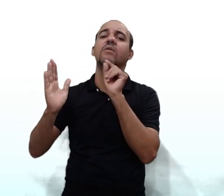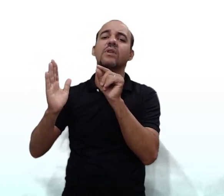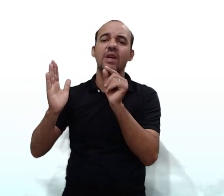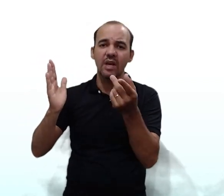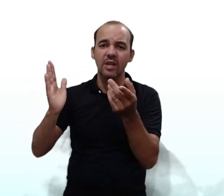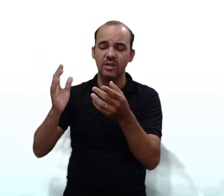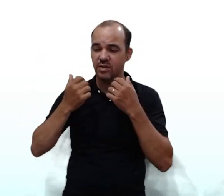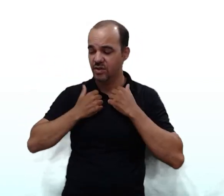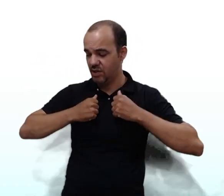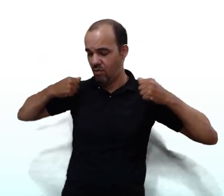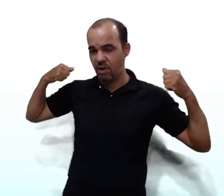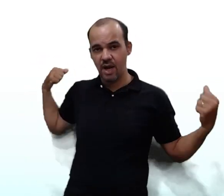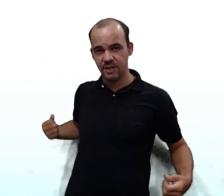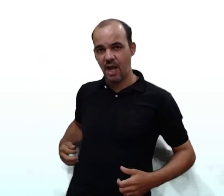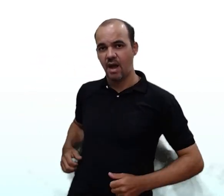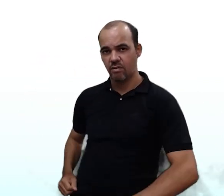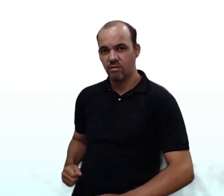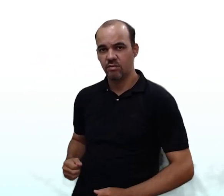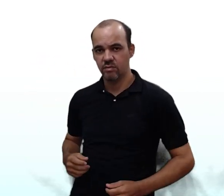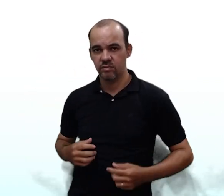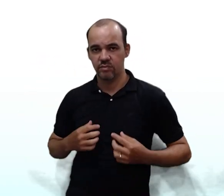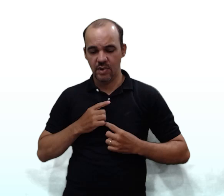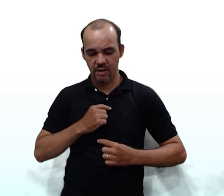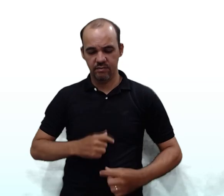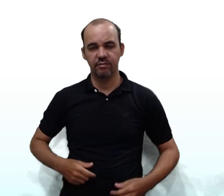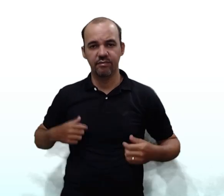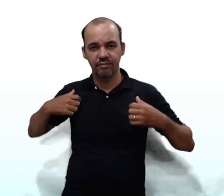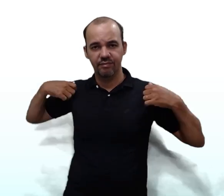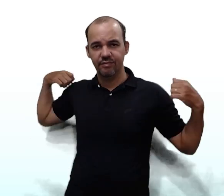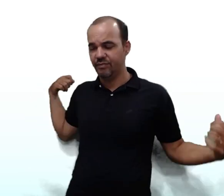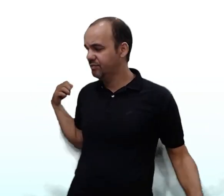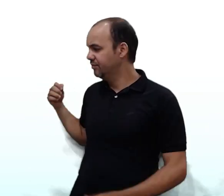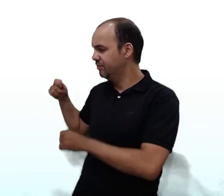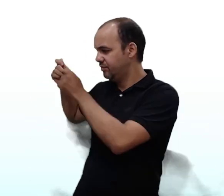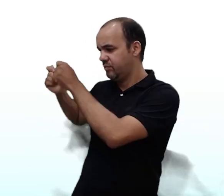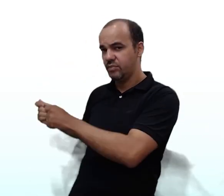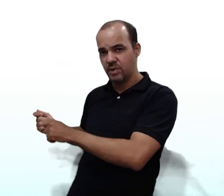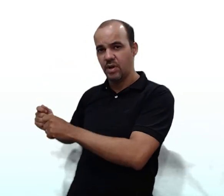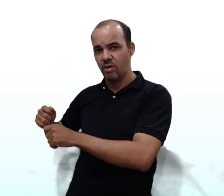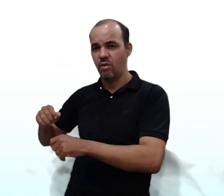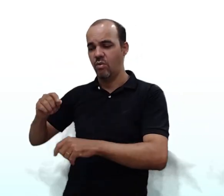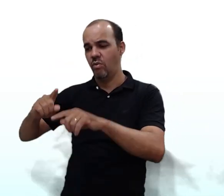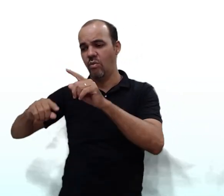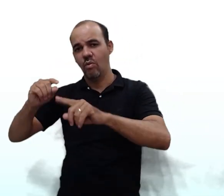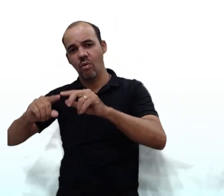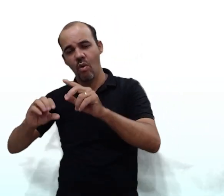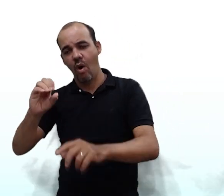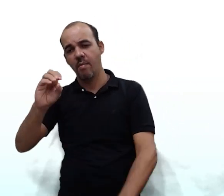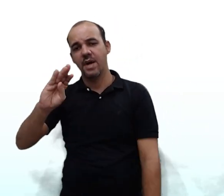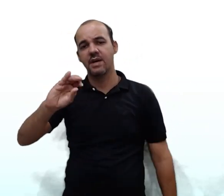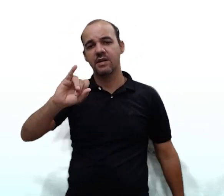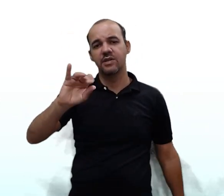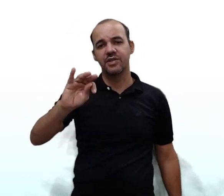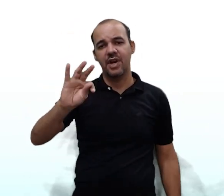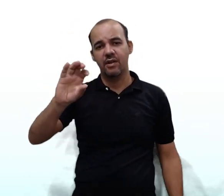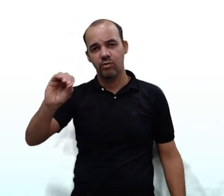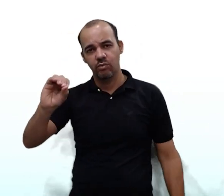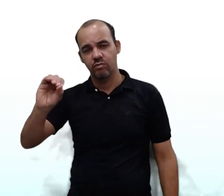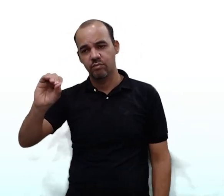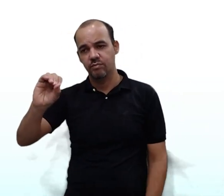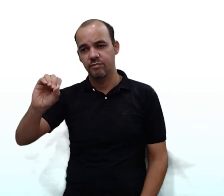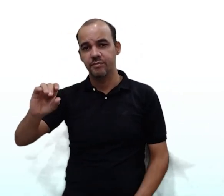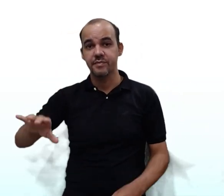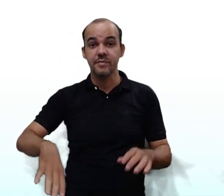quê? Tirar o casaco? Casaco aí é o nosso objeto. Então, nesse caso, é um verbo frasal transitivo. Já os